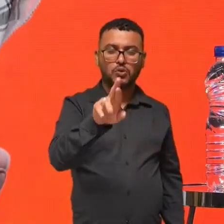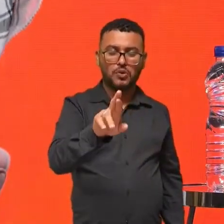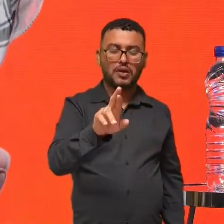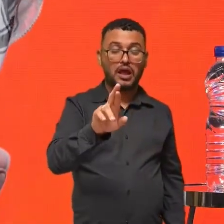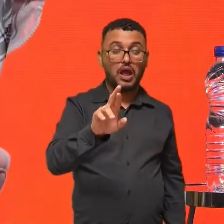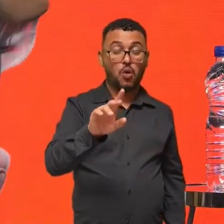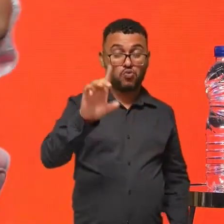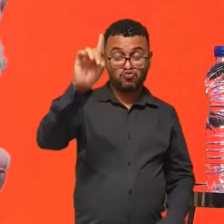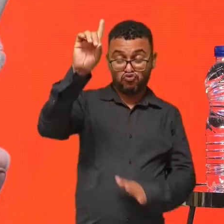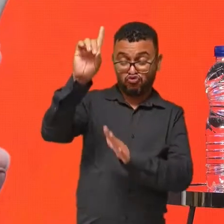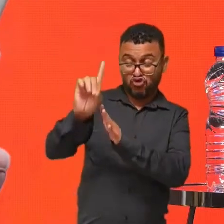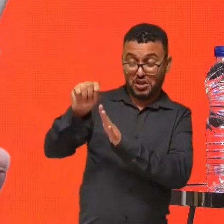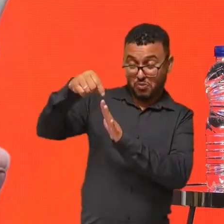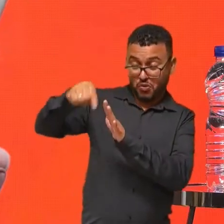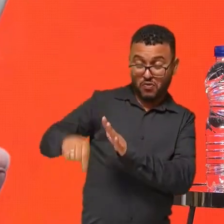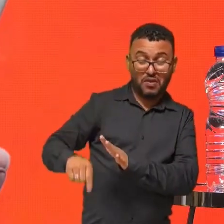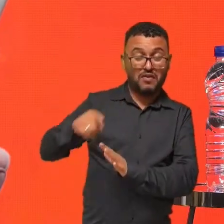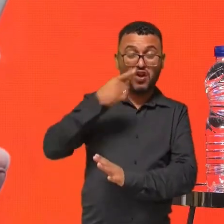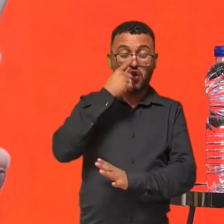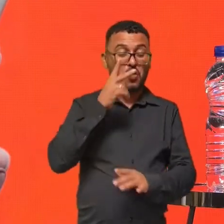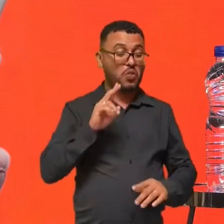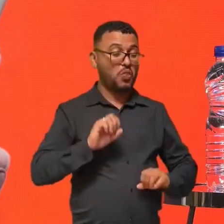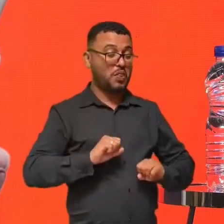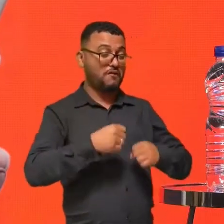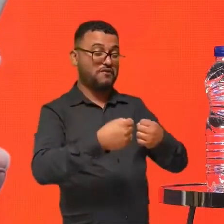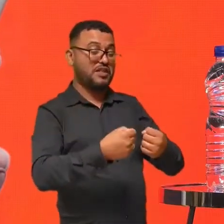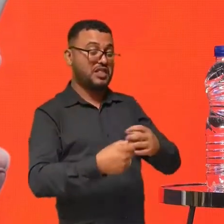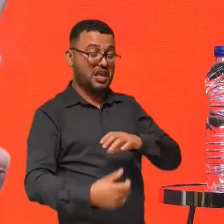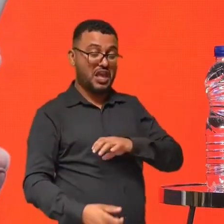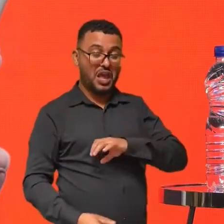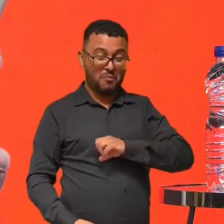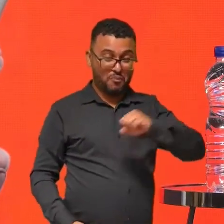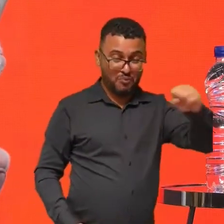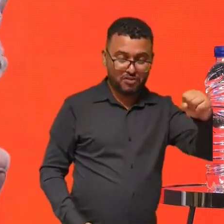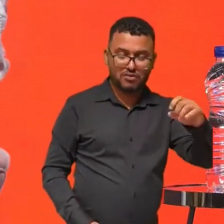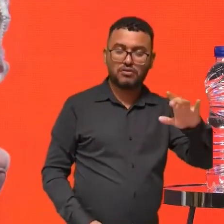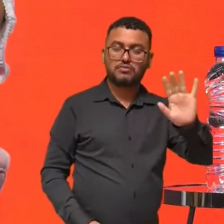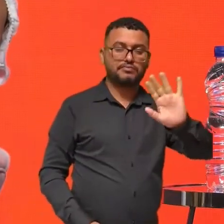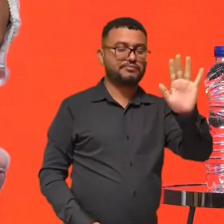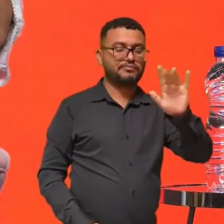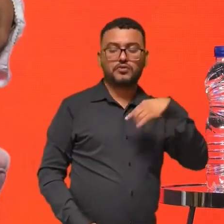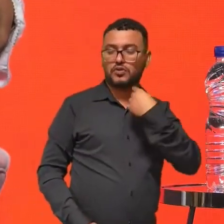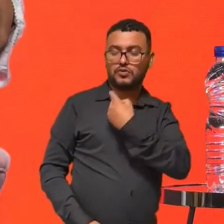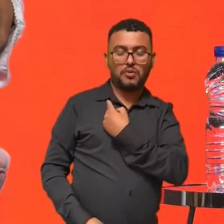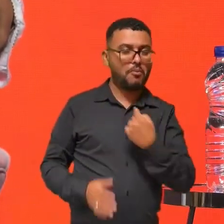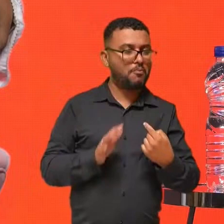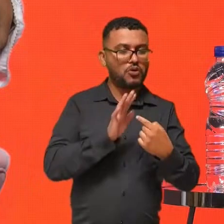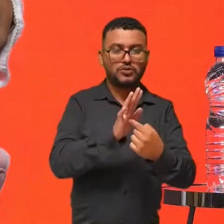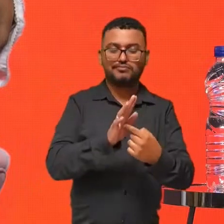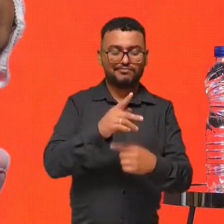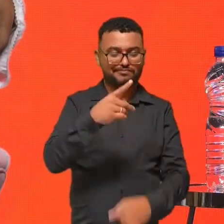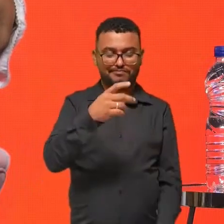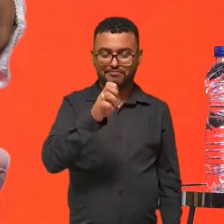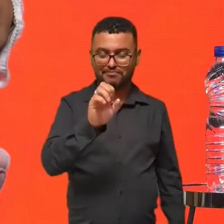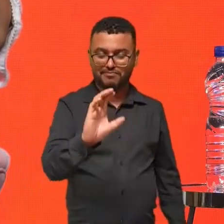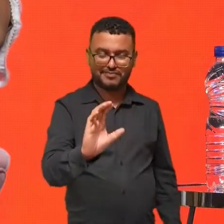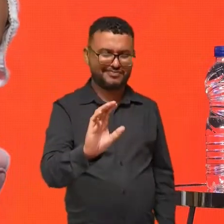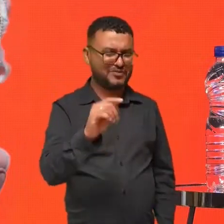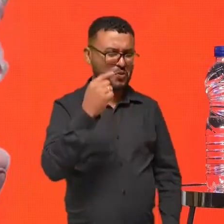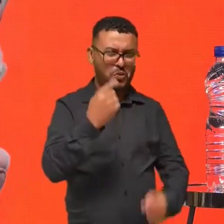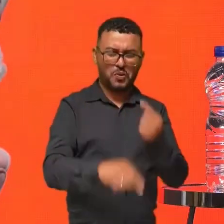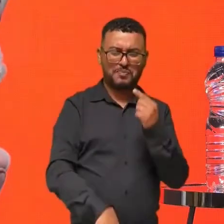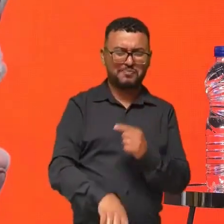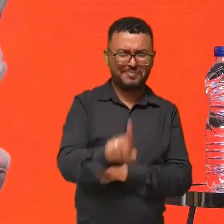defesa sobre o tema do aborto. E nós desnudamos aquela PEC dizendo que aquilo não se tratava só